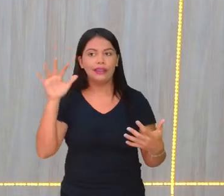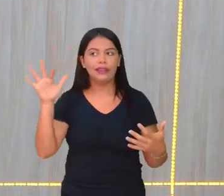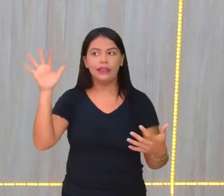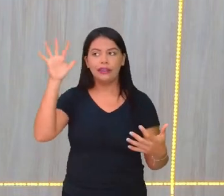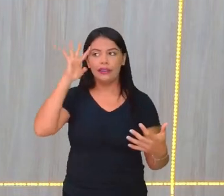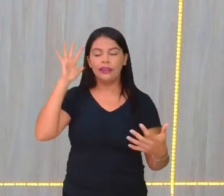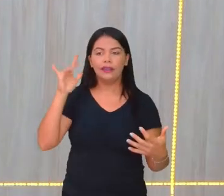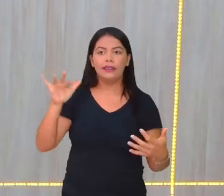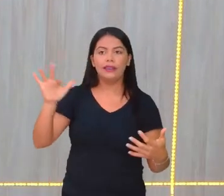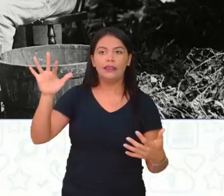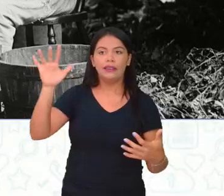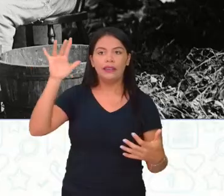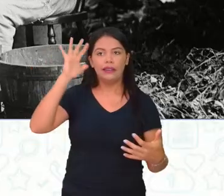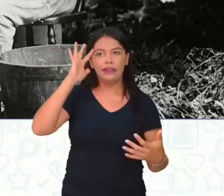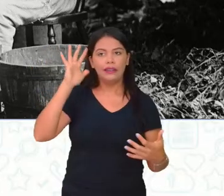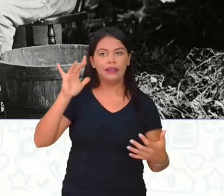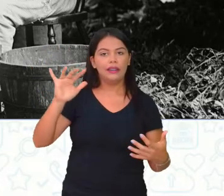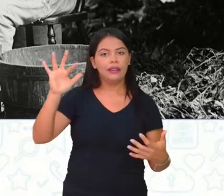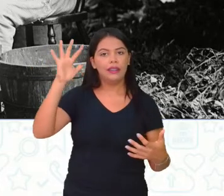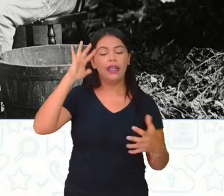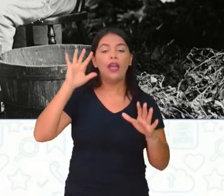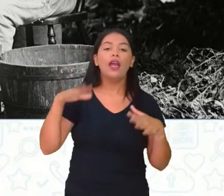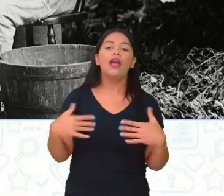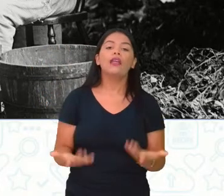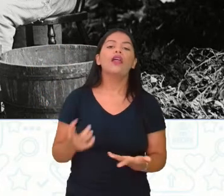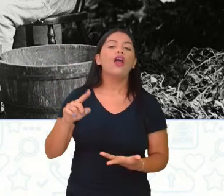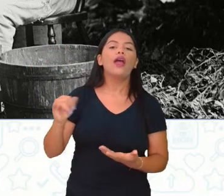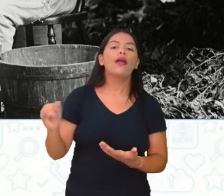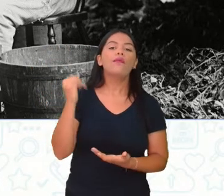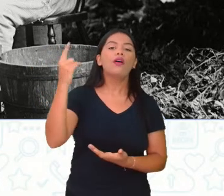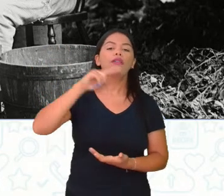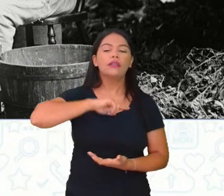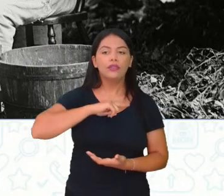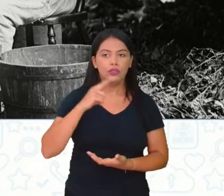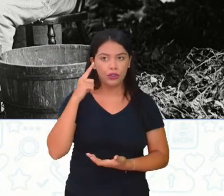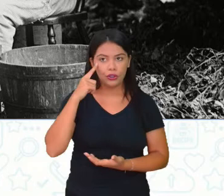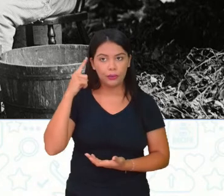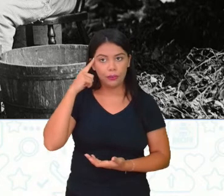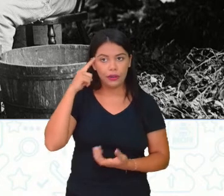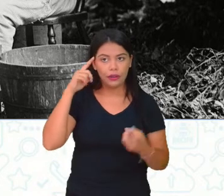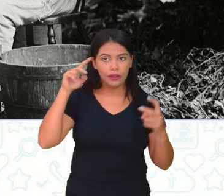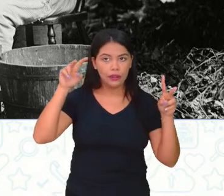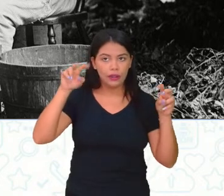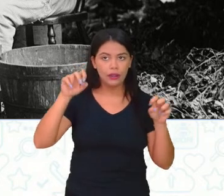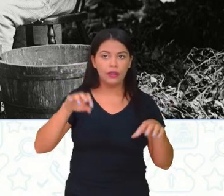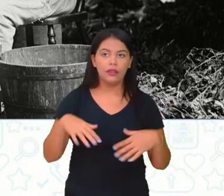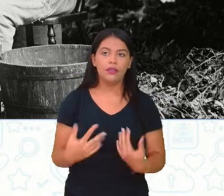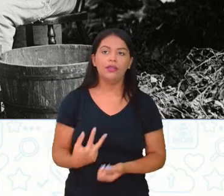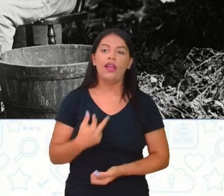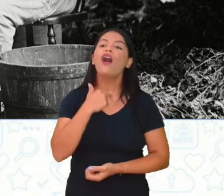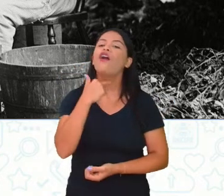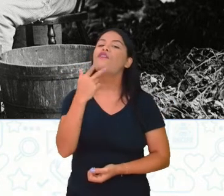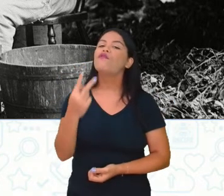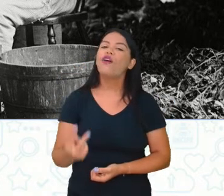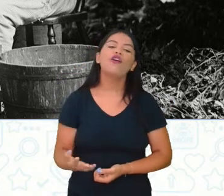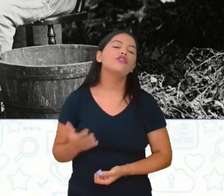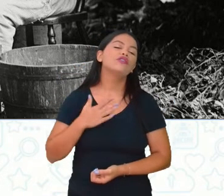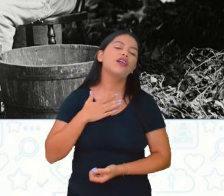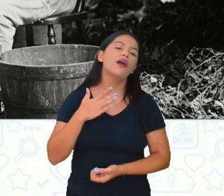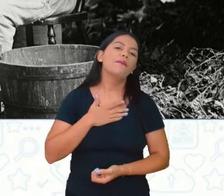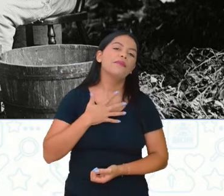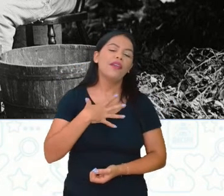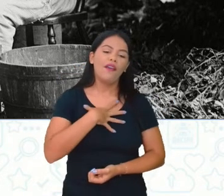importante pensar sobre isso, não é? Quando ela diz assim, a voz da minha filha recolhe todas as nossas